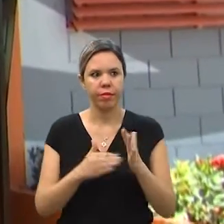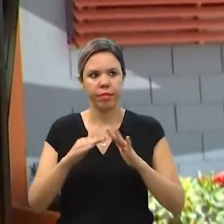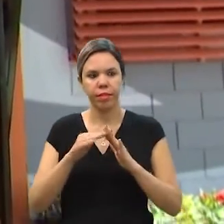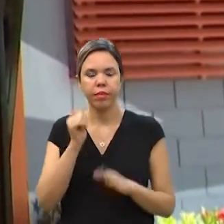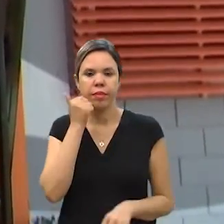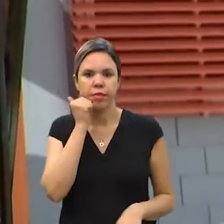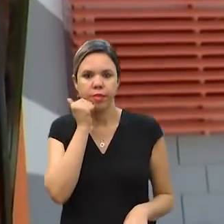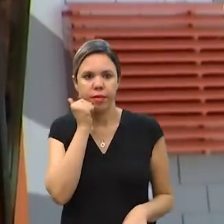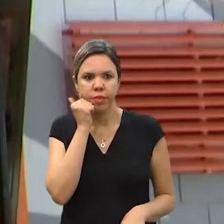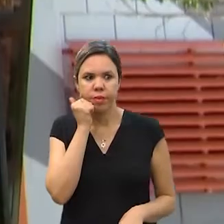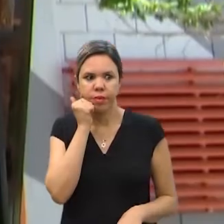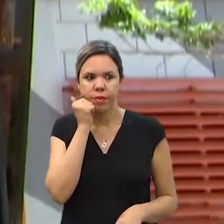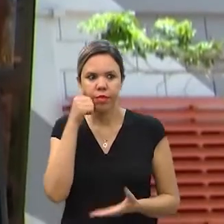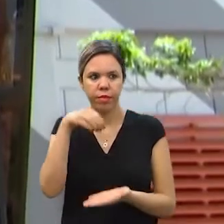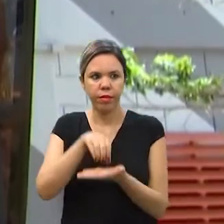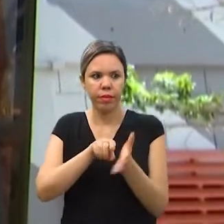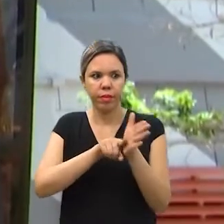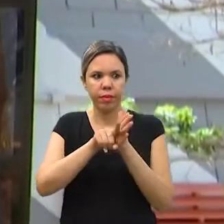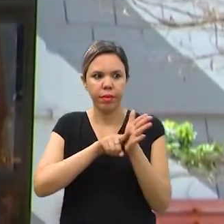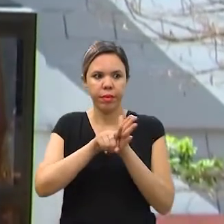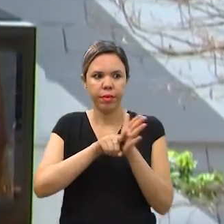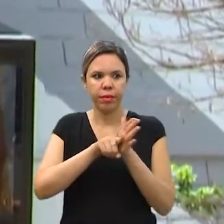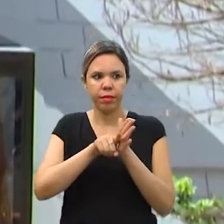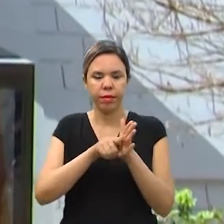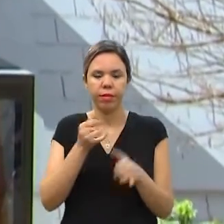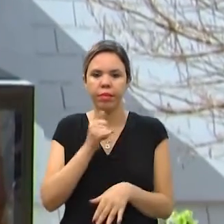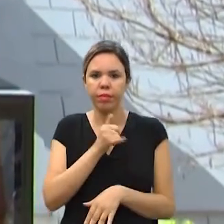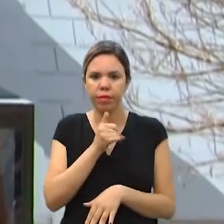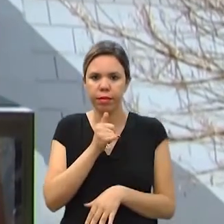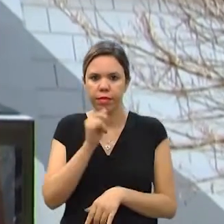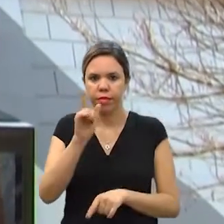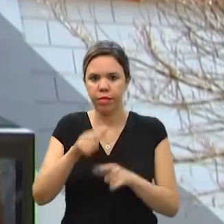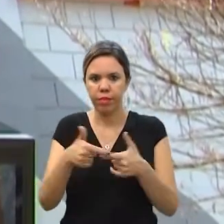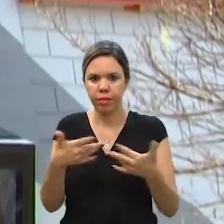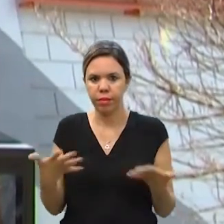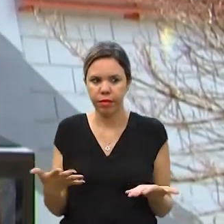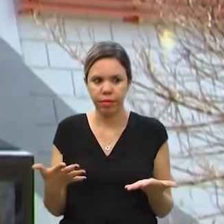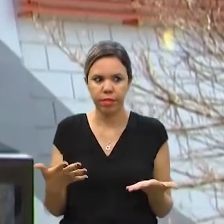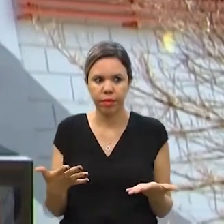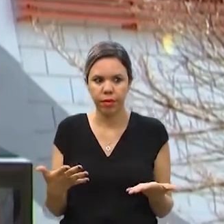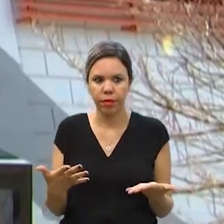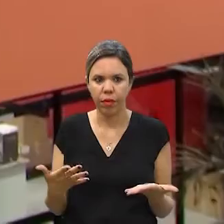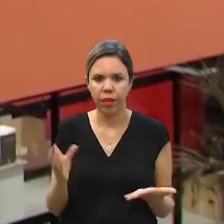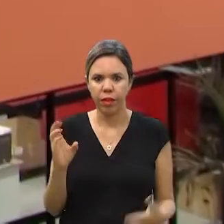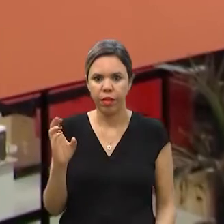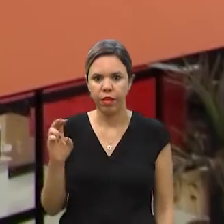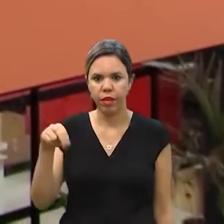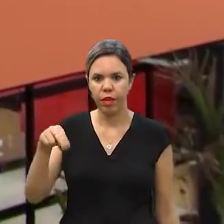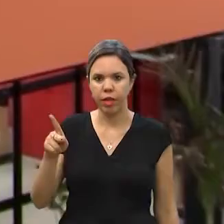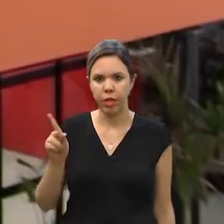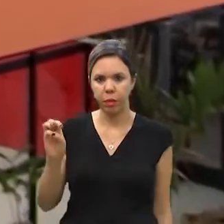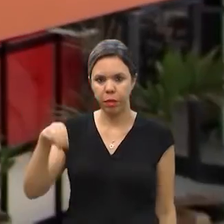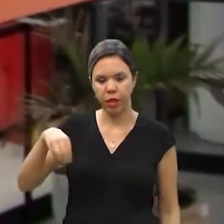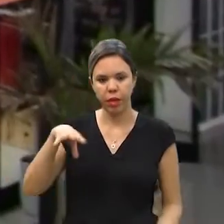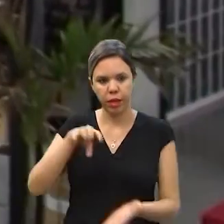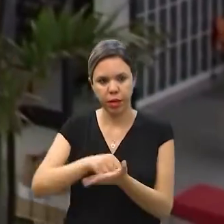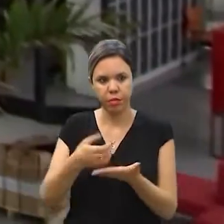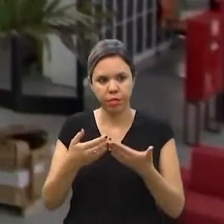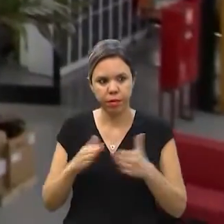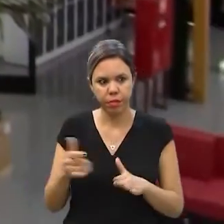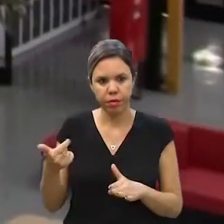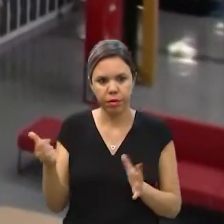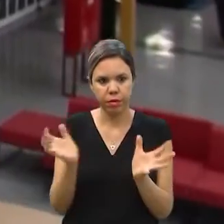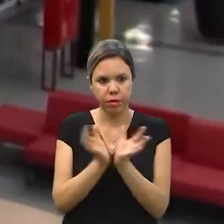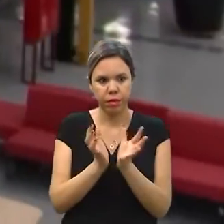A Escola de Ciência do Centro Nacional de Pesquisa em Energia e Materiais, o CNPEM, está com inscrições abertas